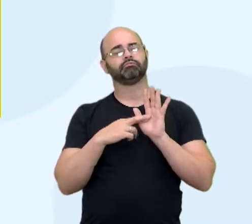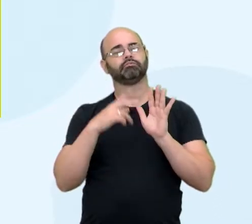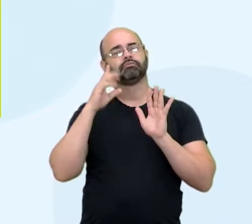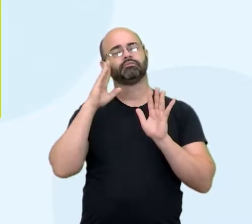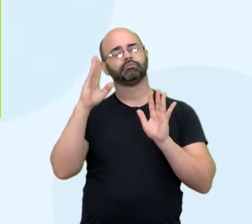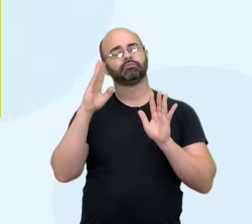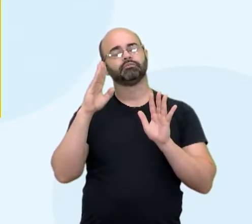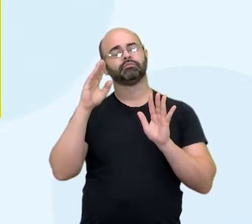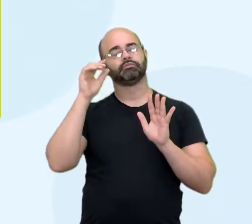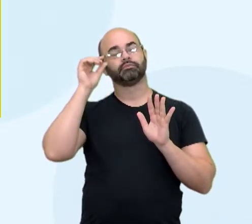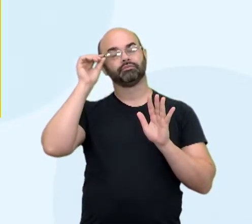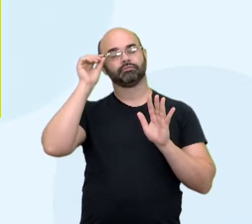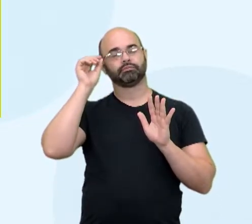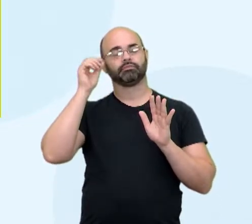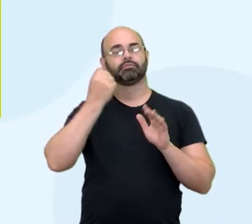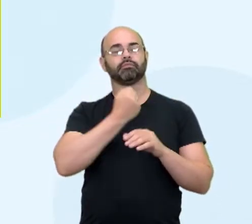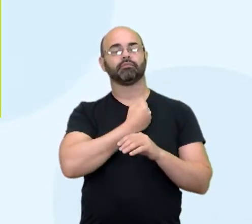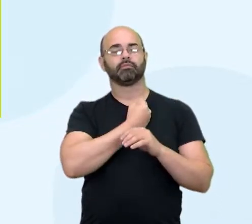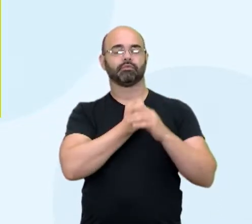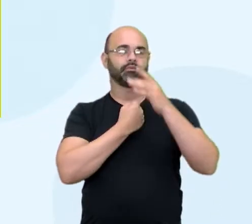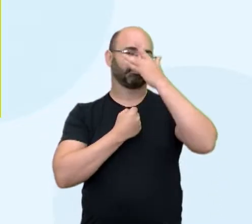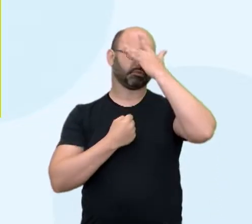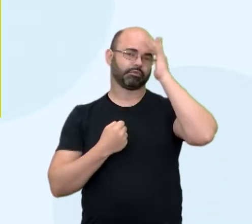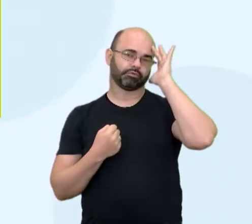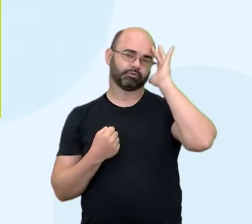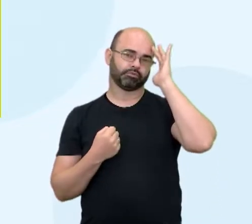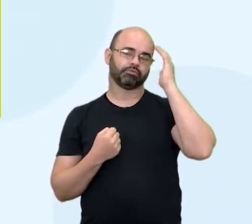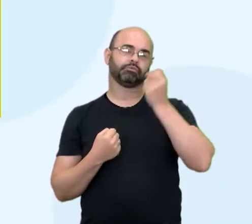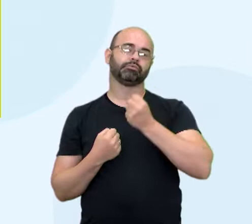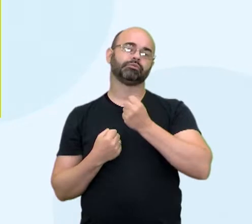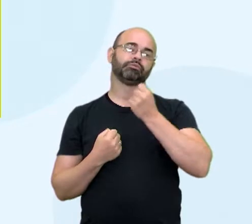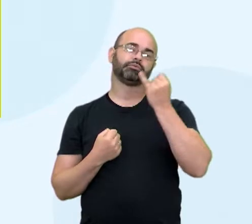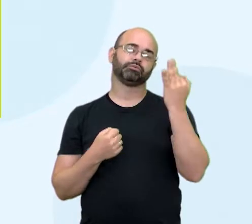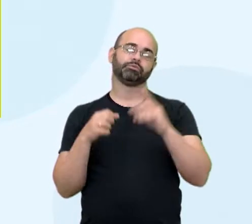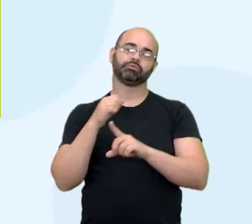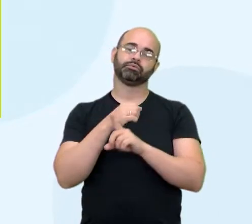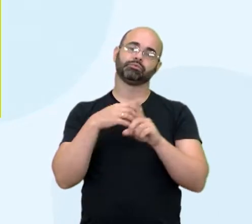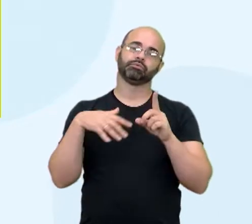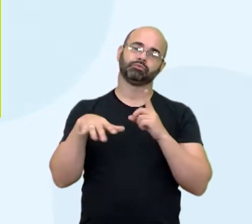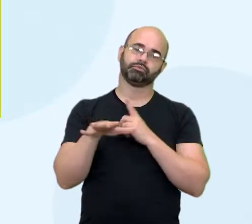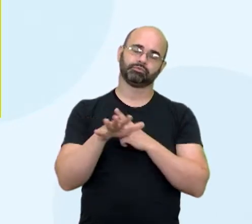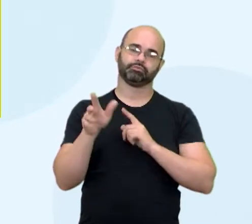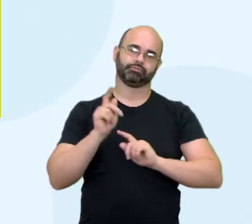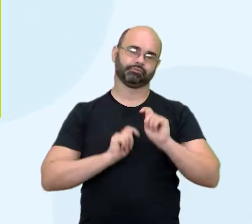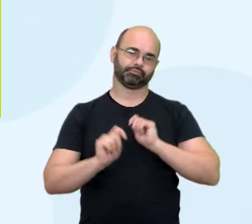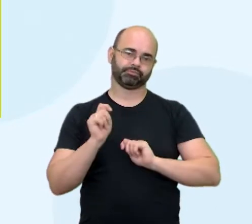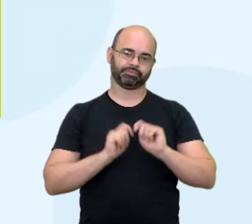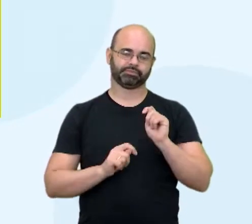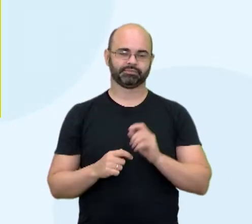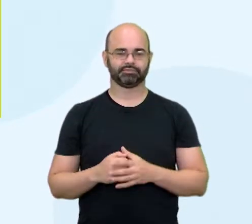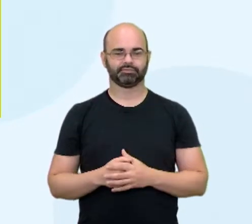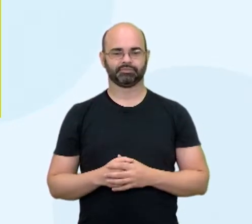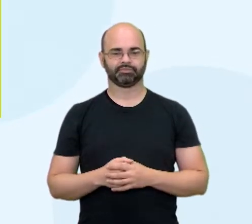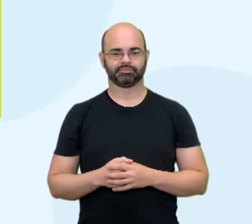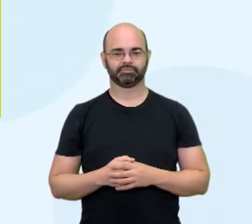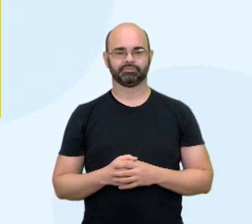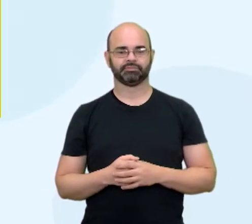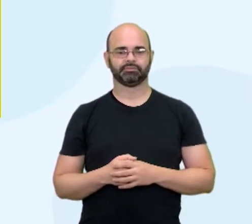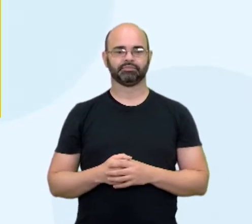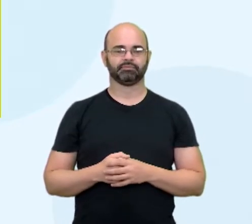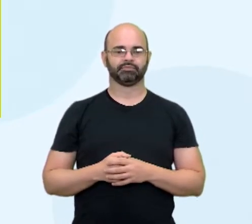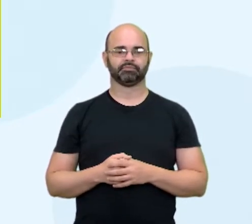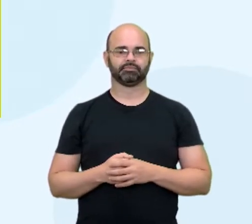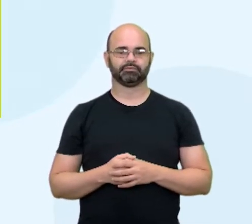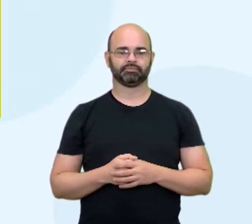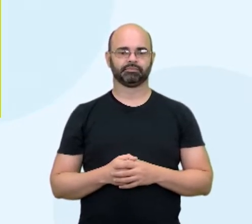número determinado, grupo de pessoas e sua condição socioeconômica, tá ok? Então a ideia aí o que é?